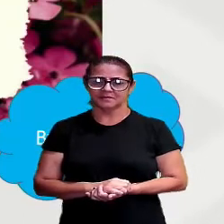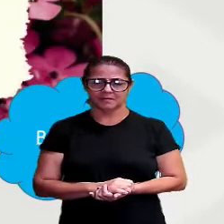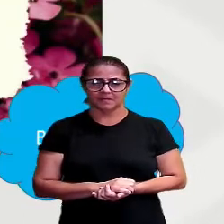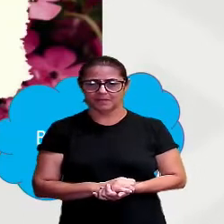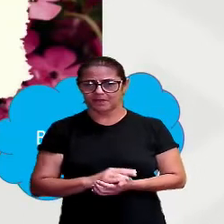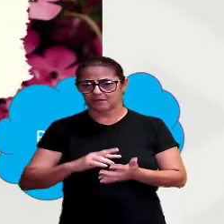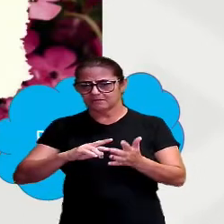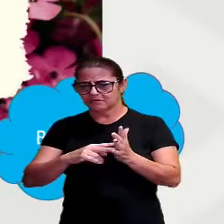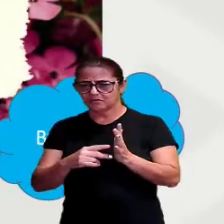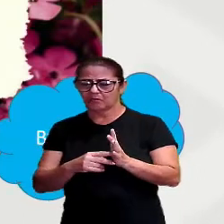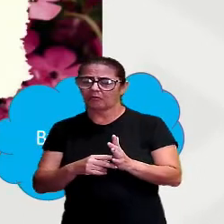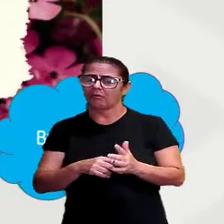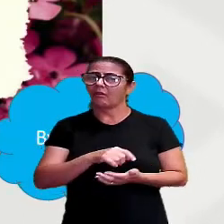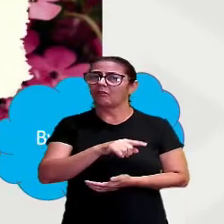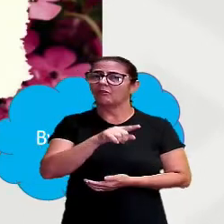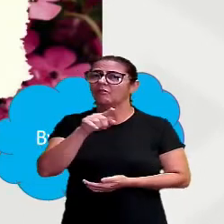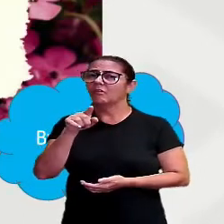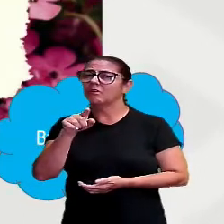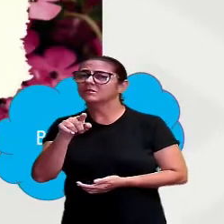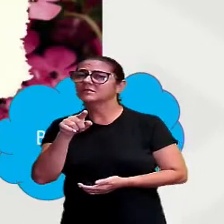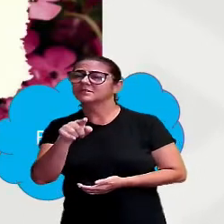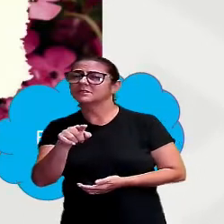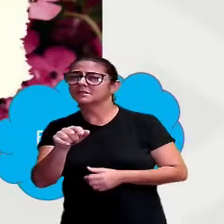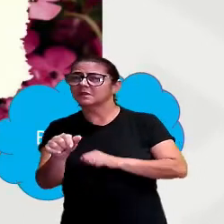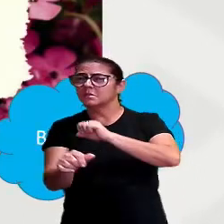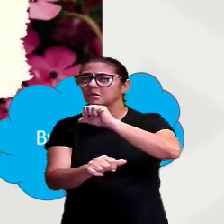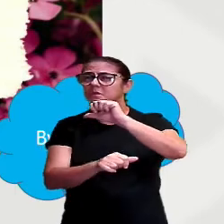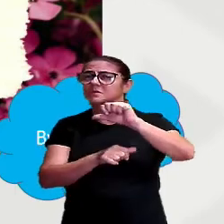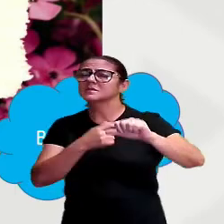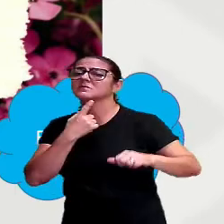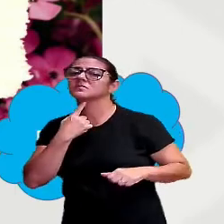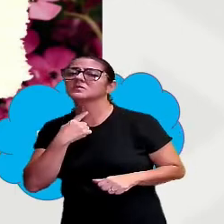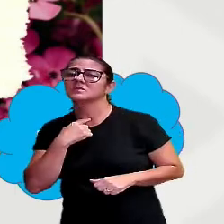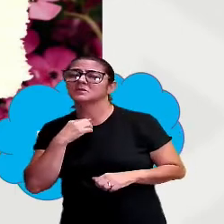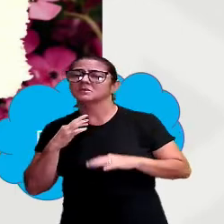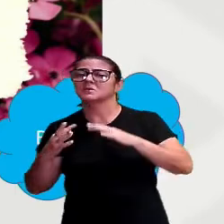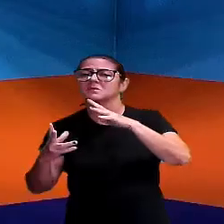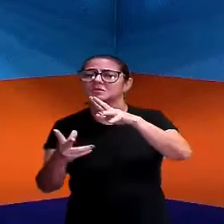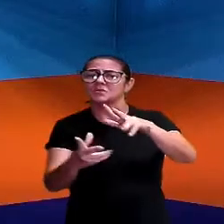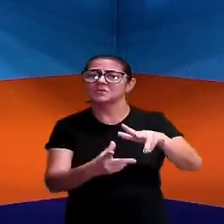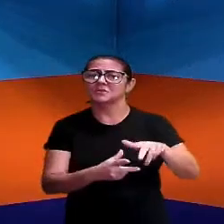quer dizer para vocês, você deve ser a mudança que deseja ver no mundo.